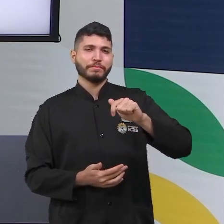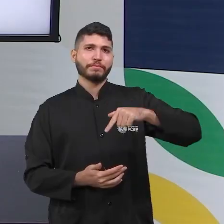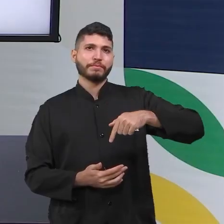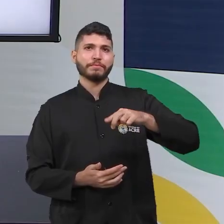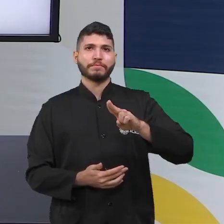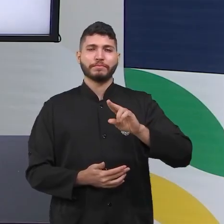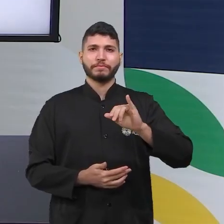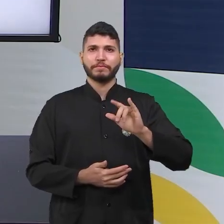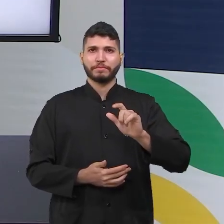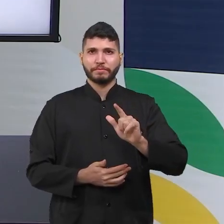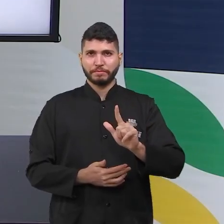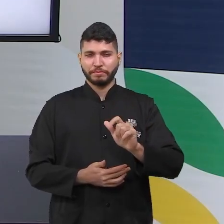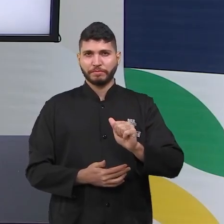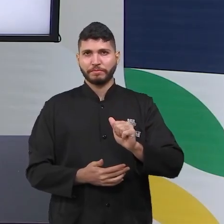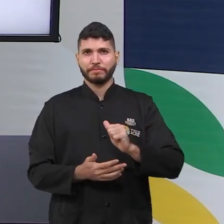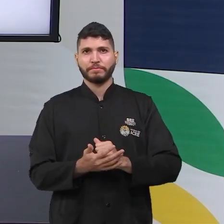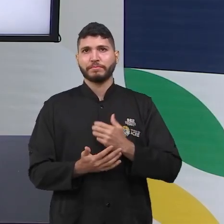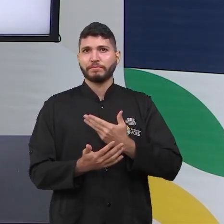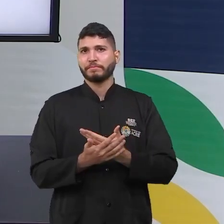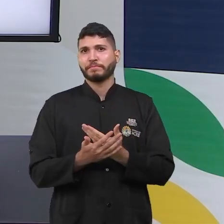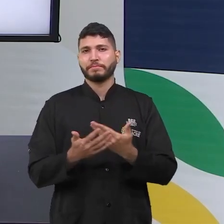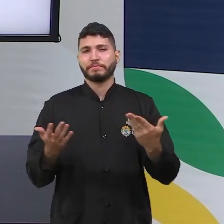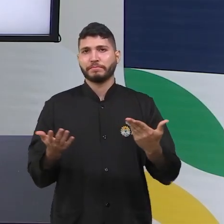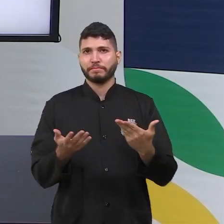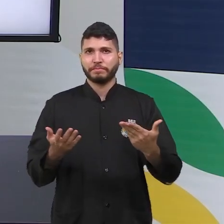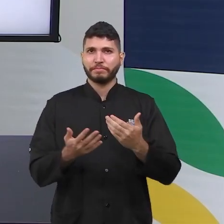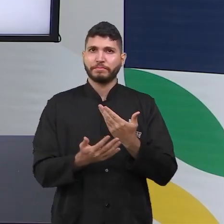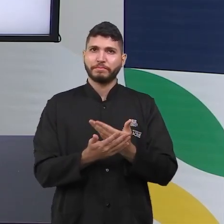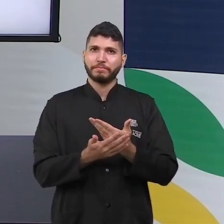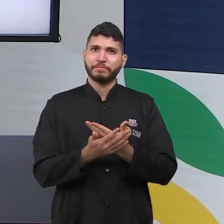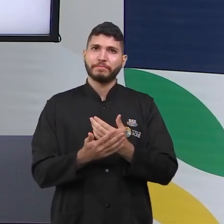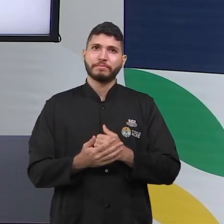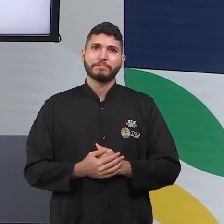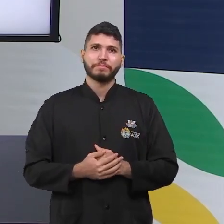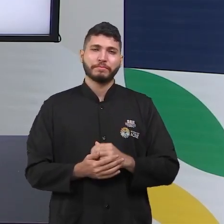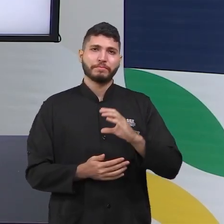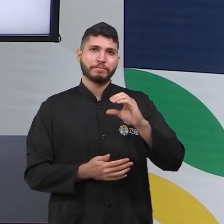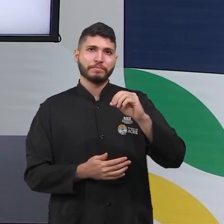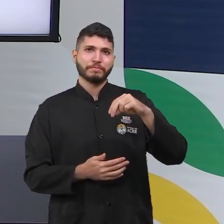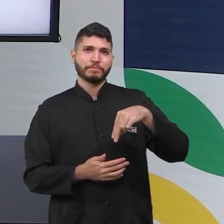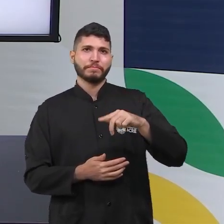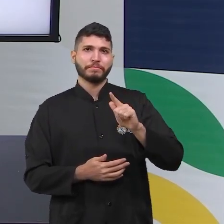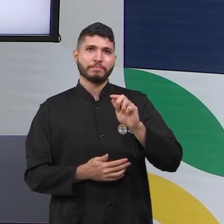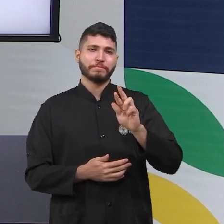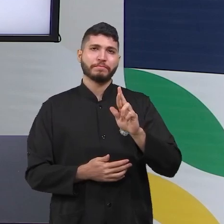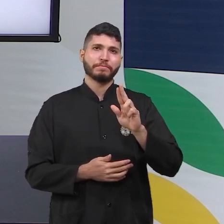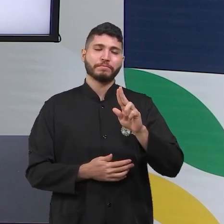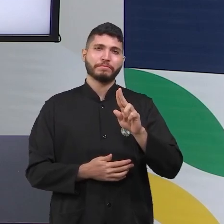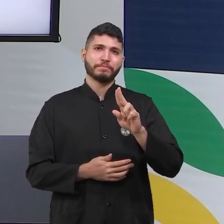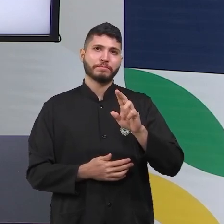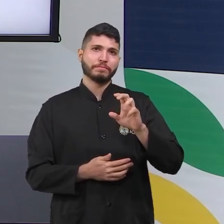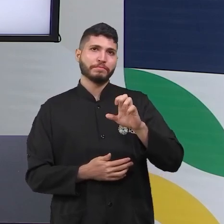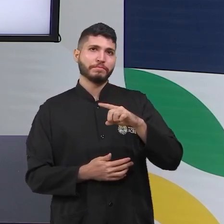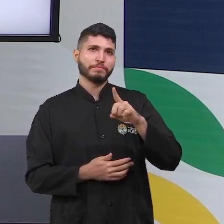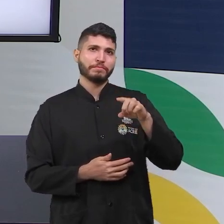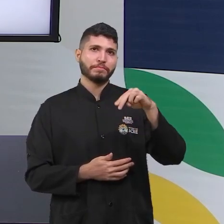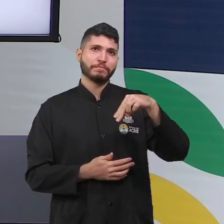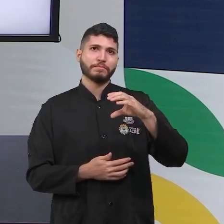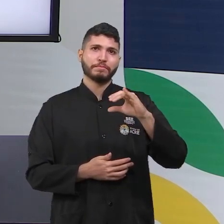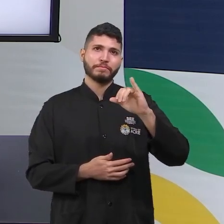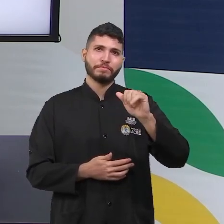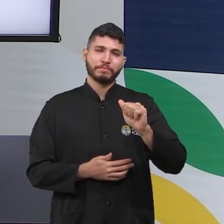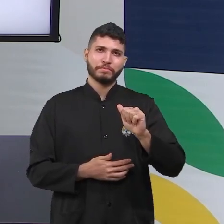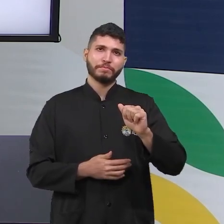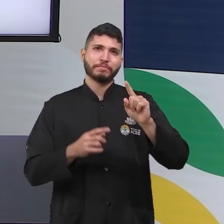e na aula de hoje nós estudaremos sobre congruência de triângulos. Tudo isso